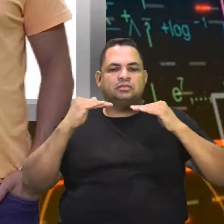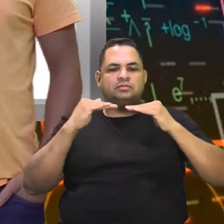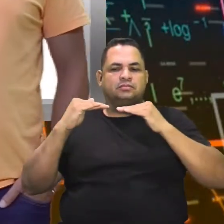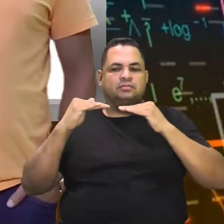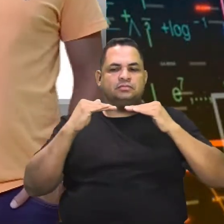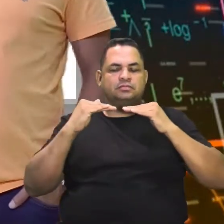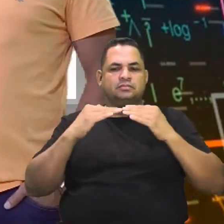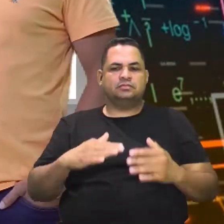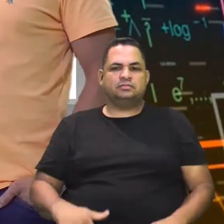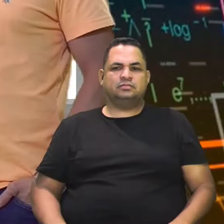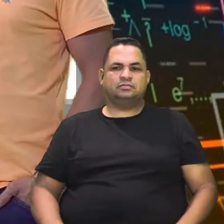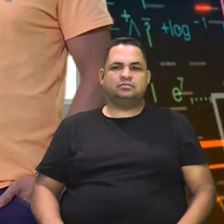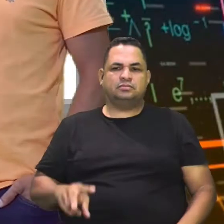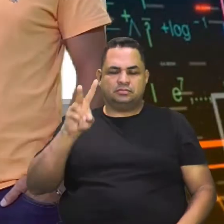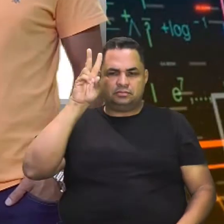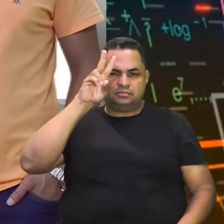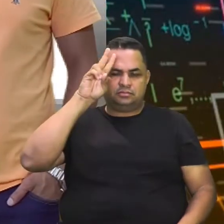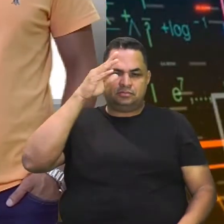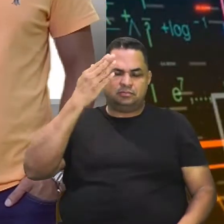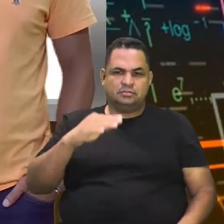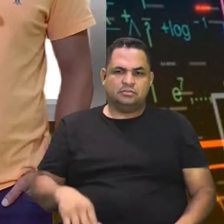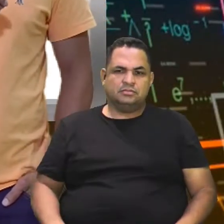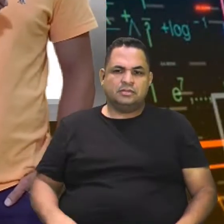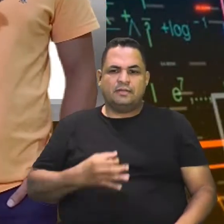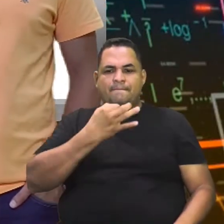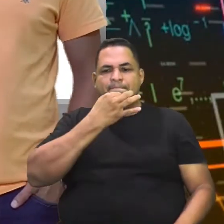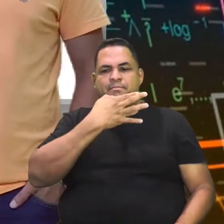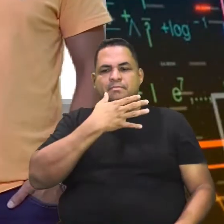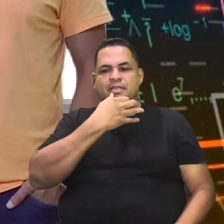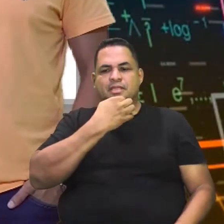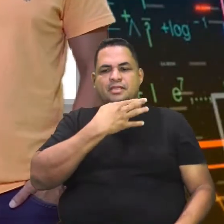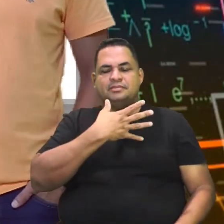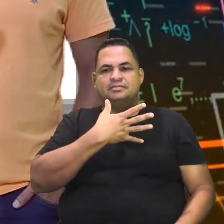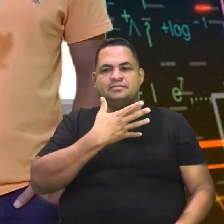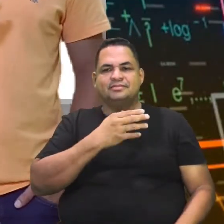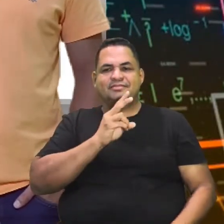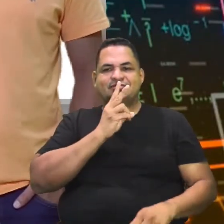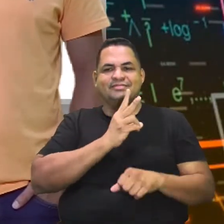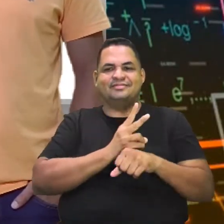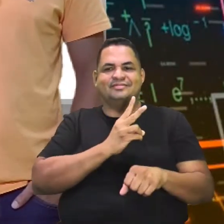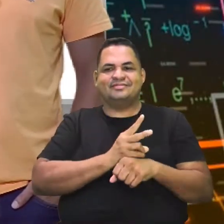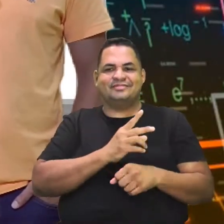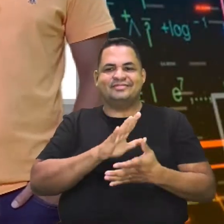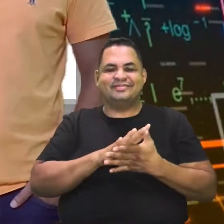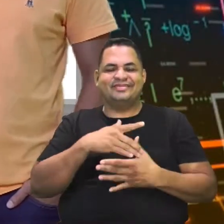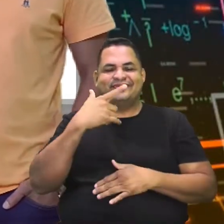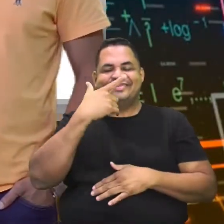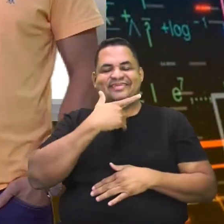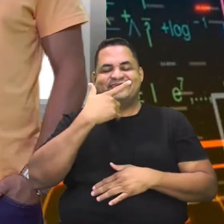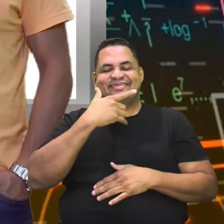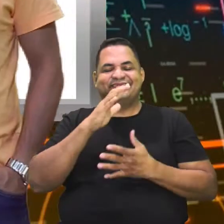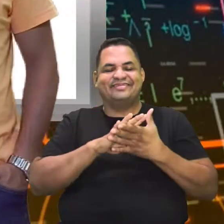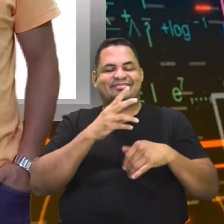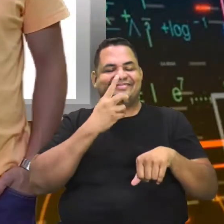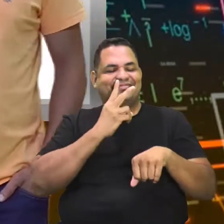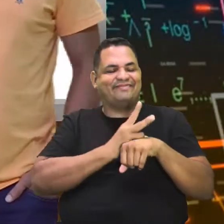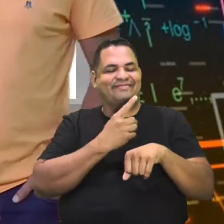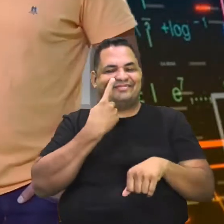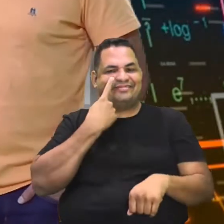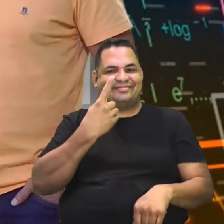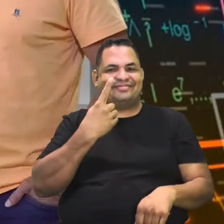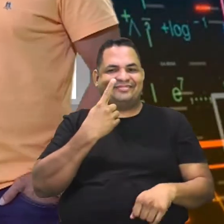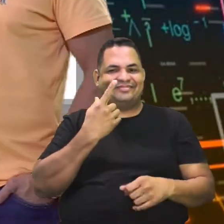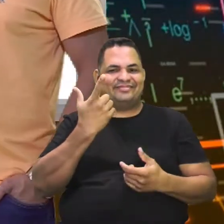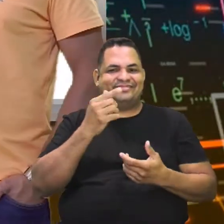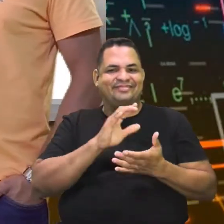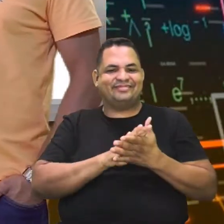né? Falando em equivalência, eu lembrei daquela uma piadazinha. É uns videozinhos que tem engraçados que eu fico assistindo de vez em quando. Bora ver.